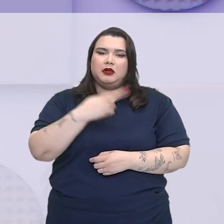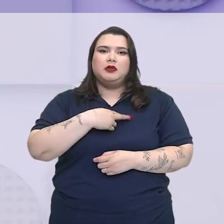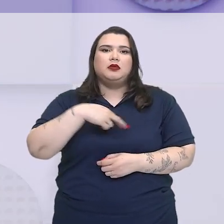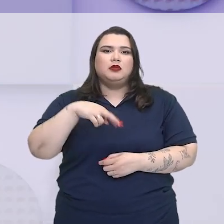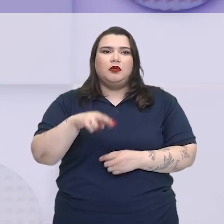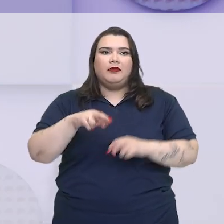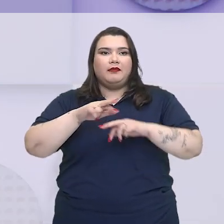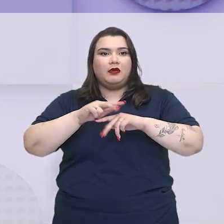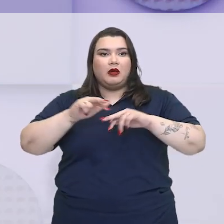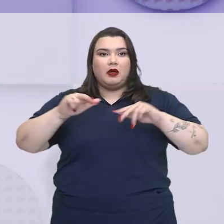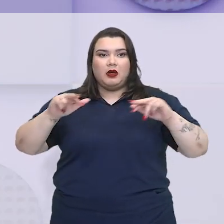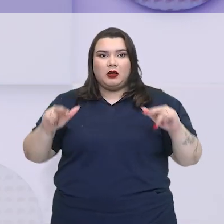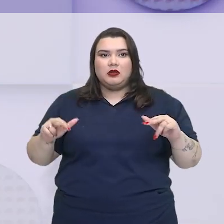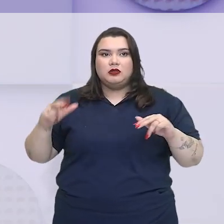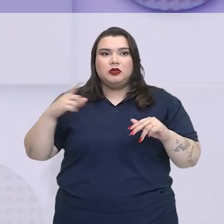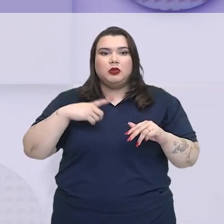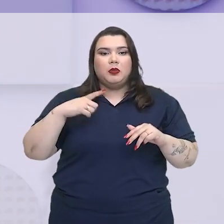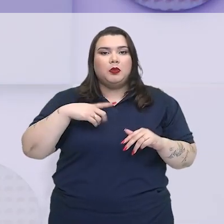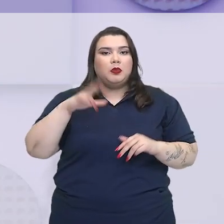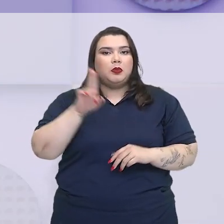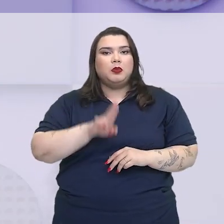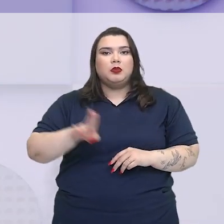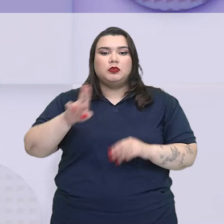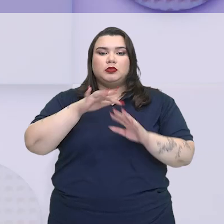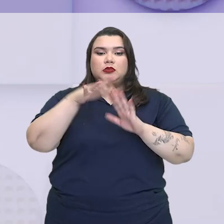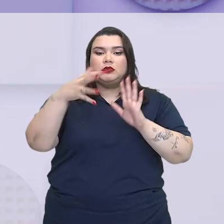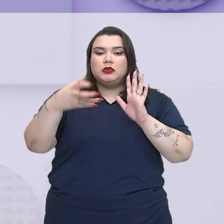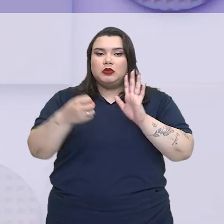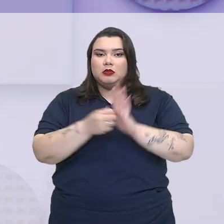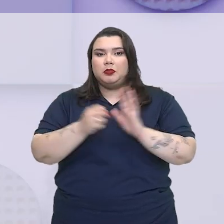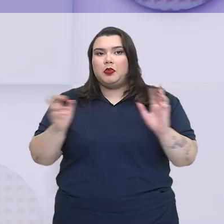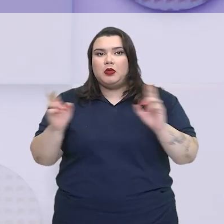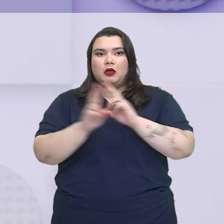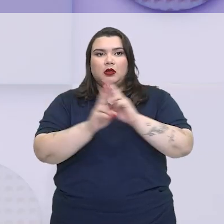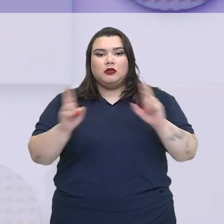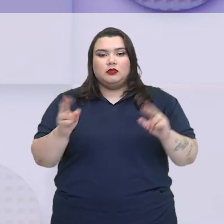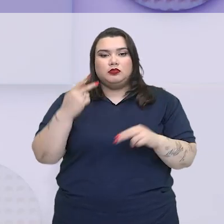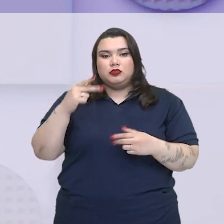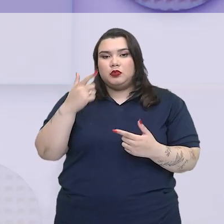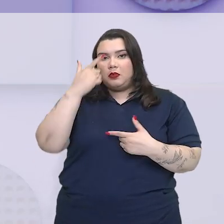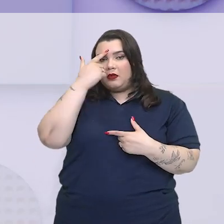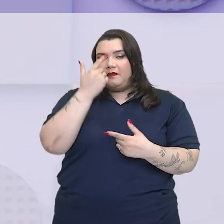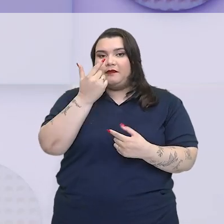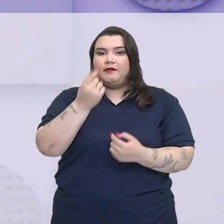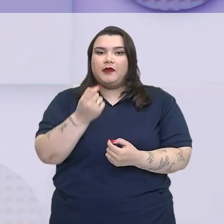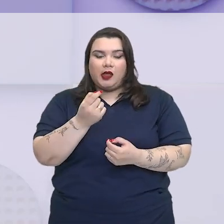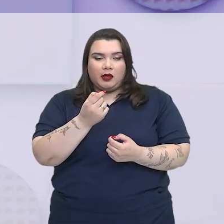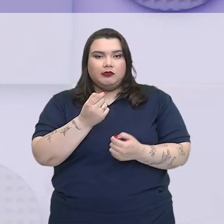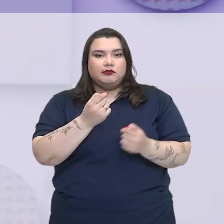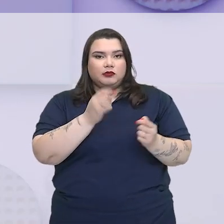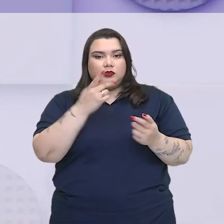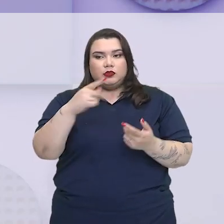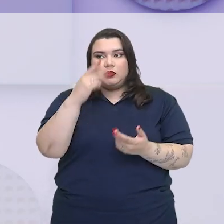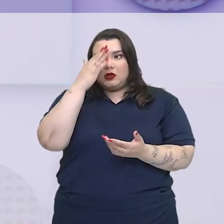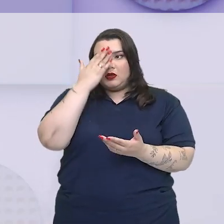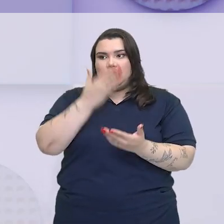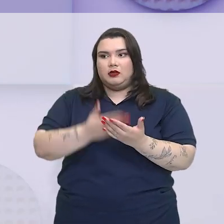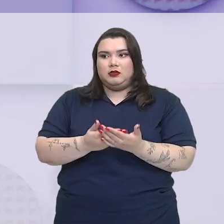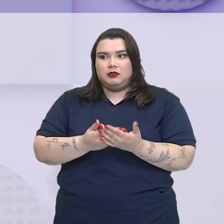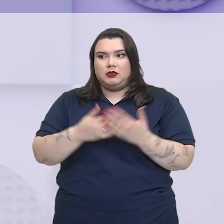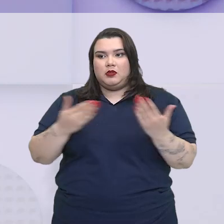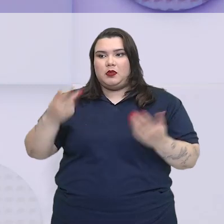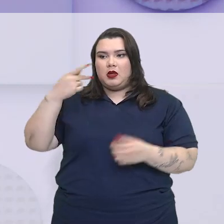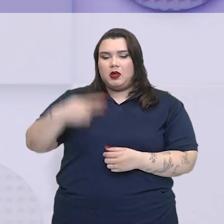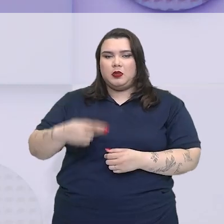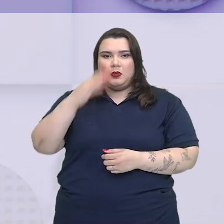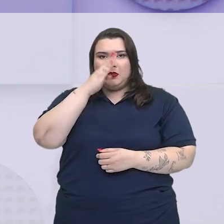diferentes religiões, vão usando aí os símbolos de acordo com a sua fé, com a sua teologia. Né? Aqui no Brasil, será